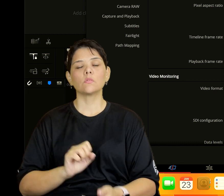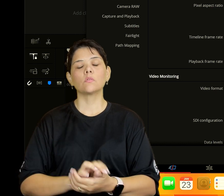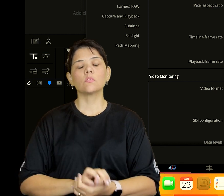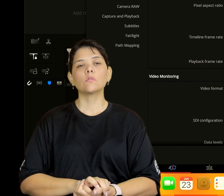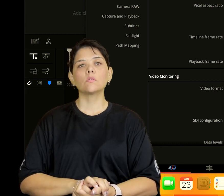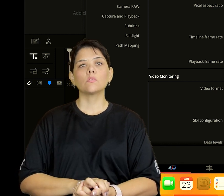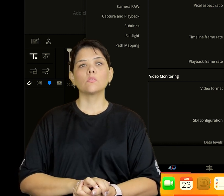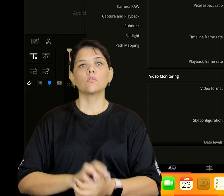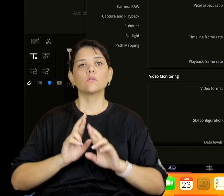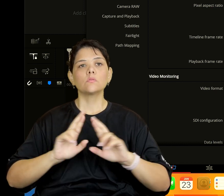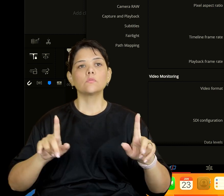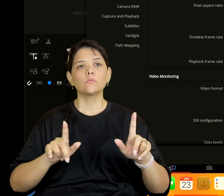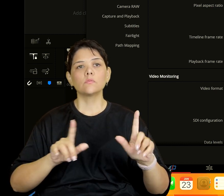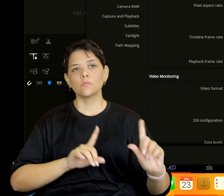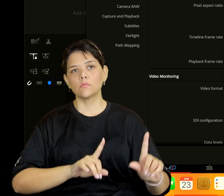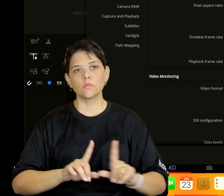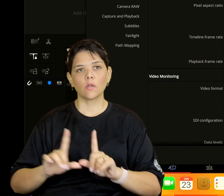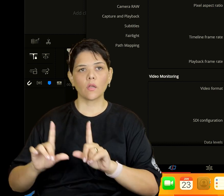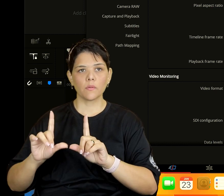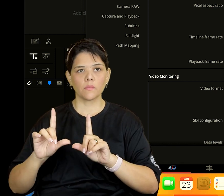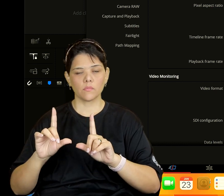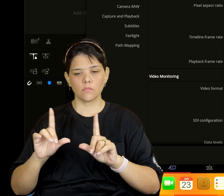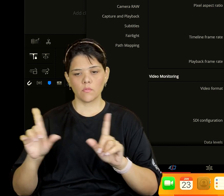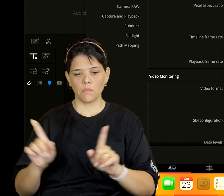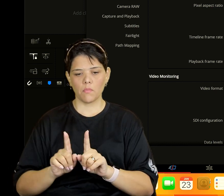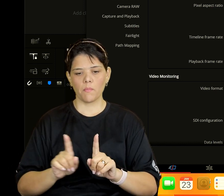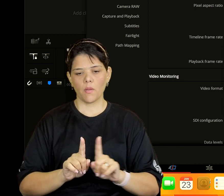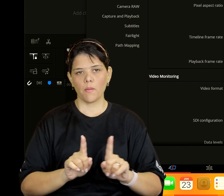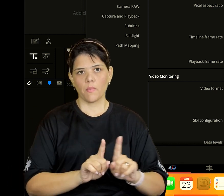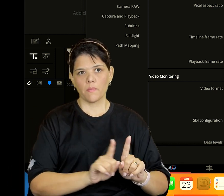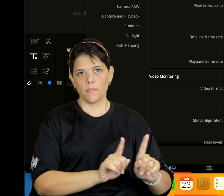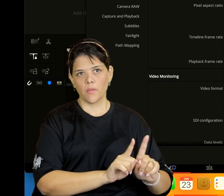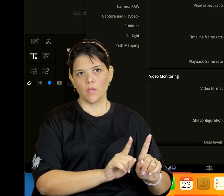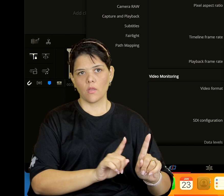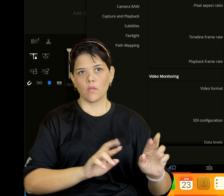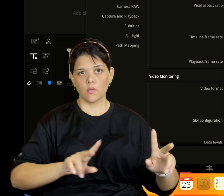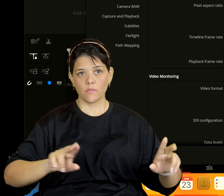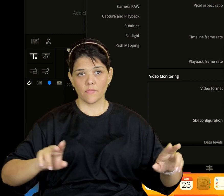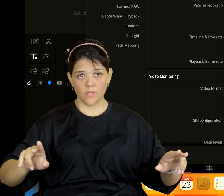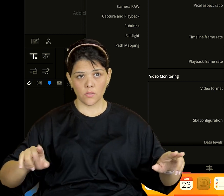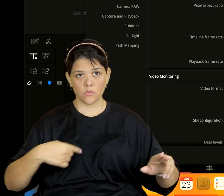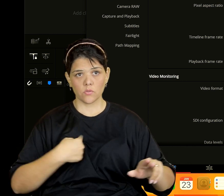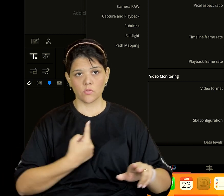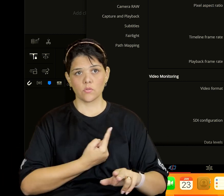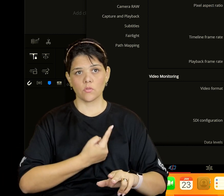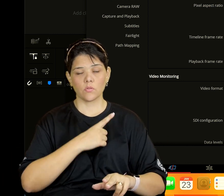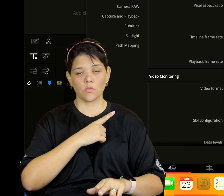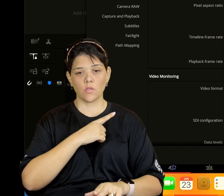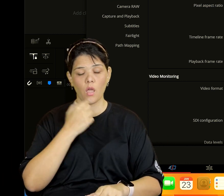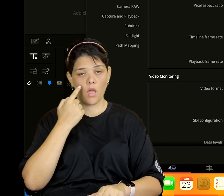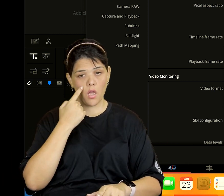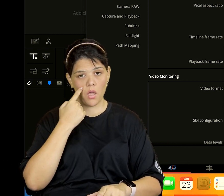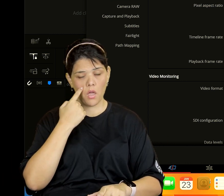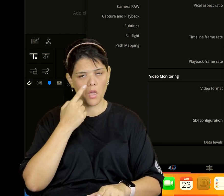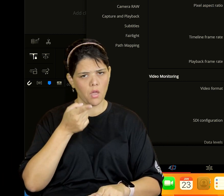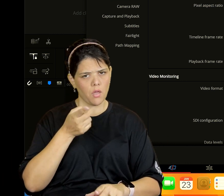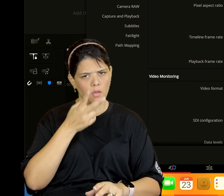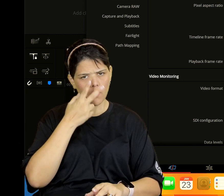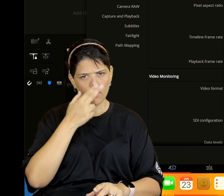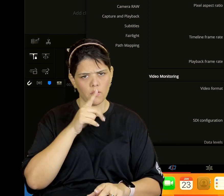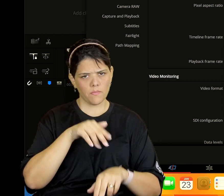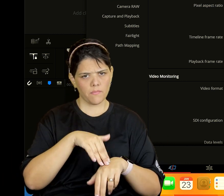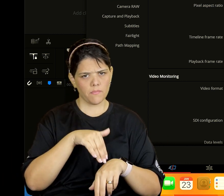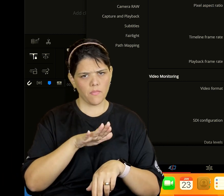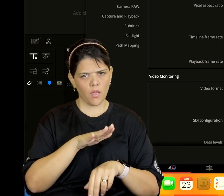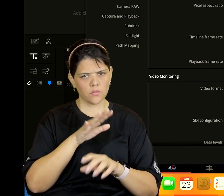Então, ele com essa taxa de frames menor do que a gente está acostumado, a gente tem essa impressão de ter um movimento mais congelado, de ter